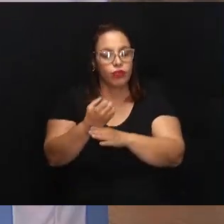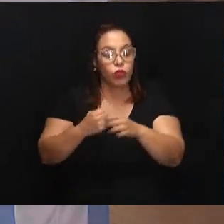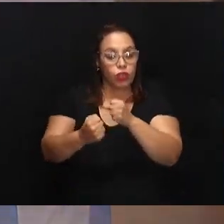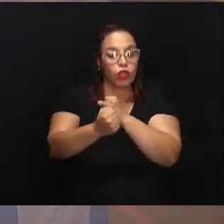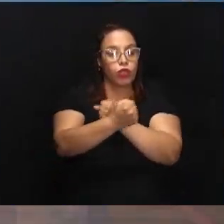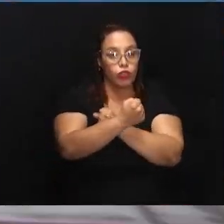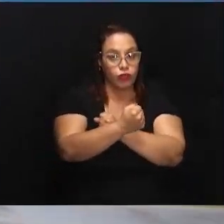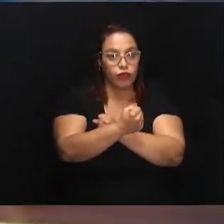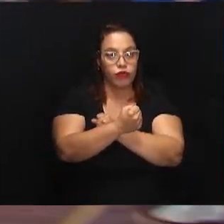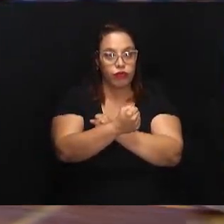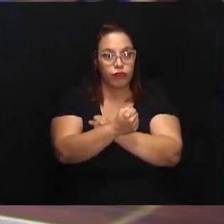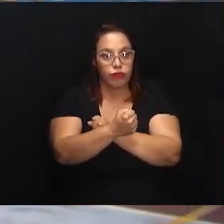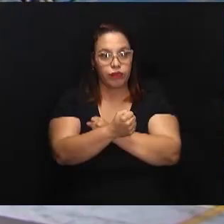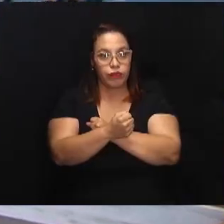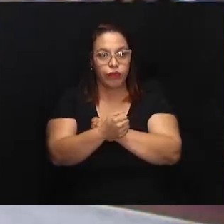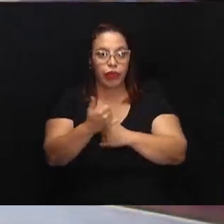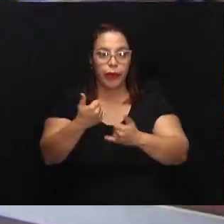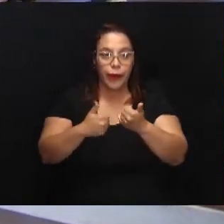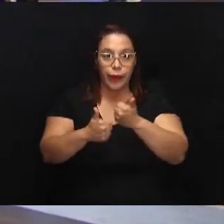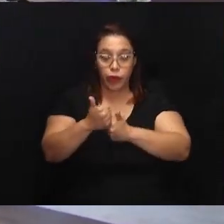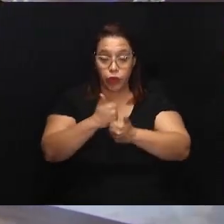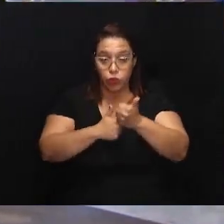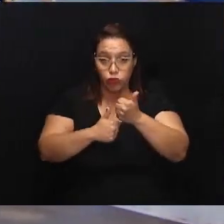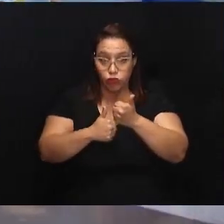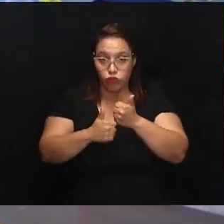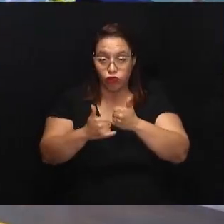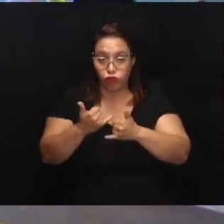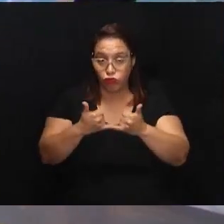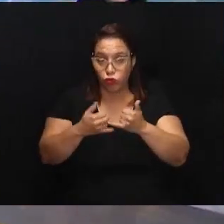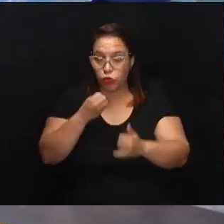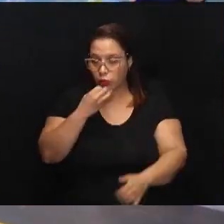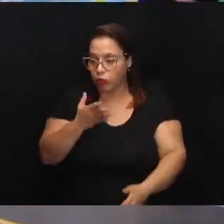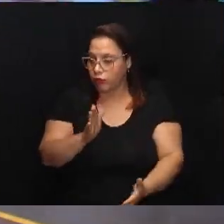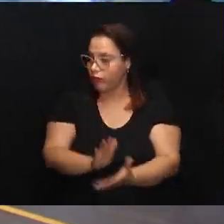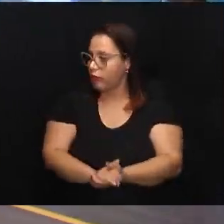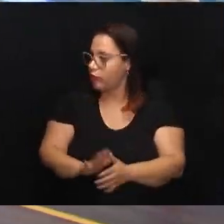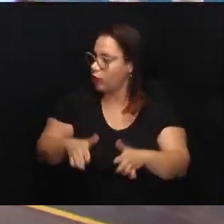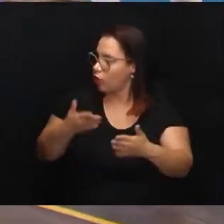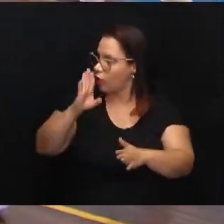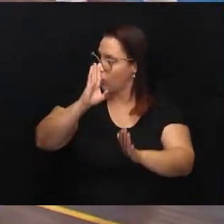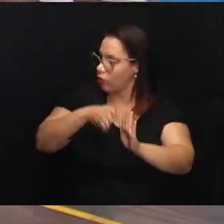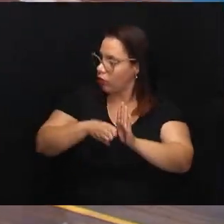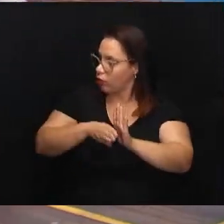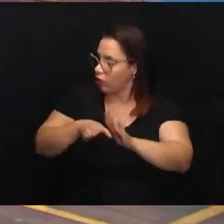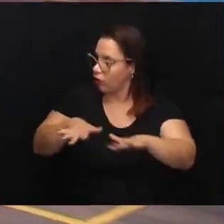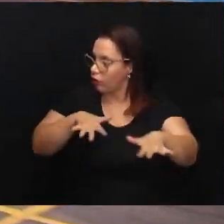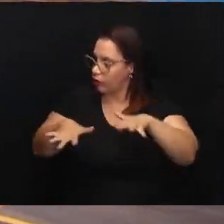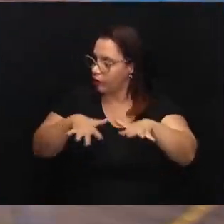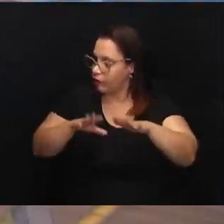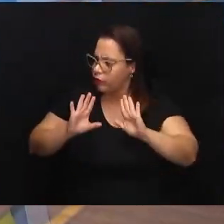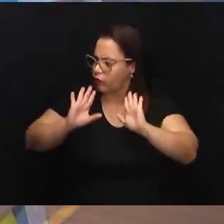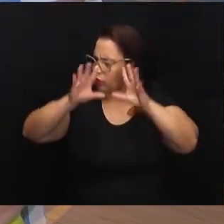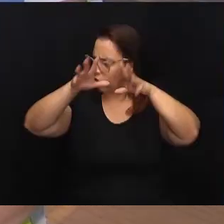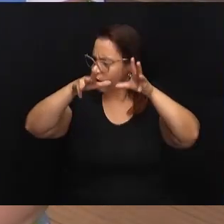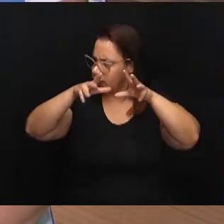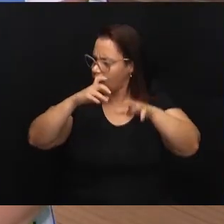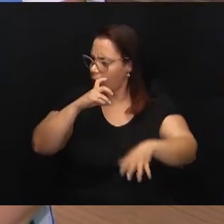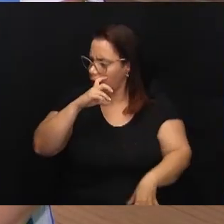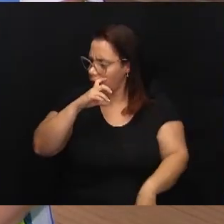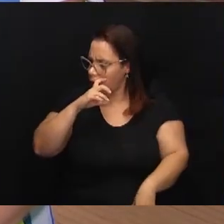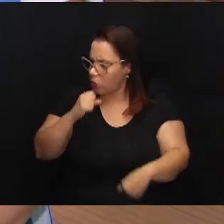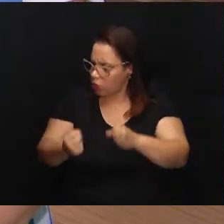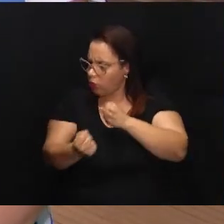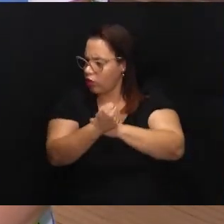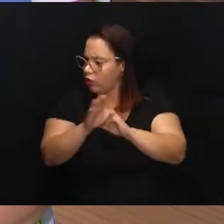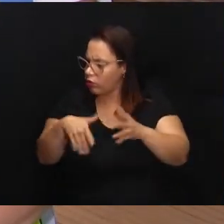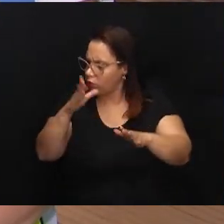defender muito e deixar o jogo um pouco mais dinâmico, mais alegre para a gente, espectador. Quais são os principais movimentos? Você falou do saque, você falou do